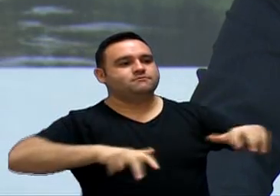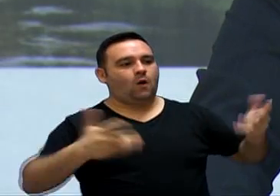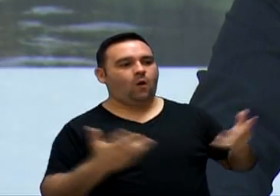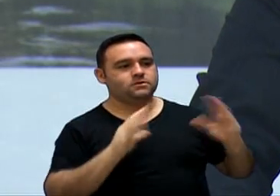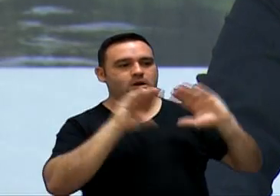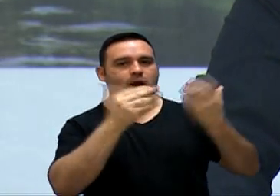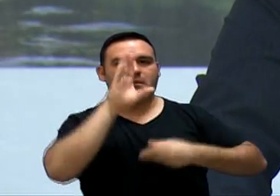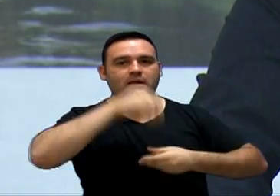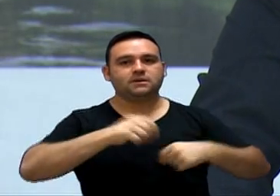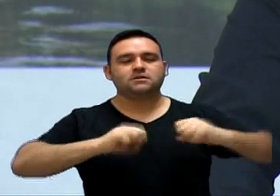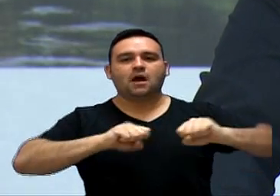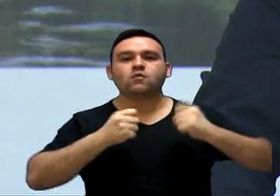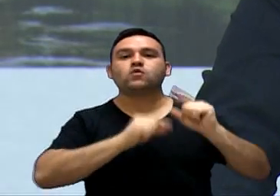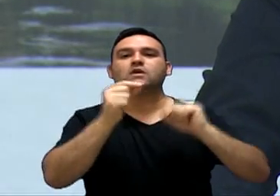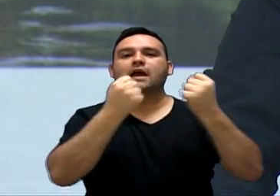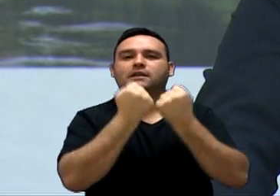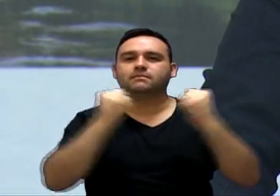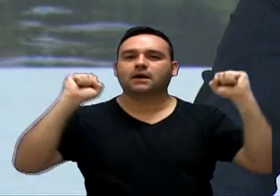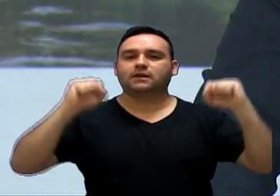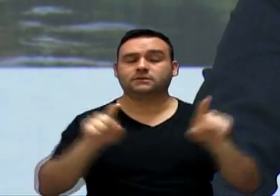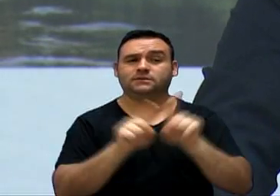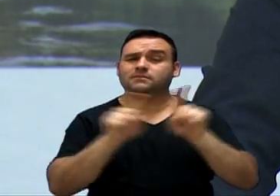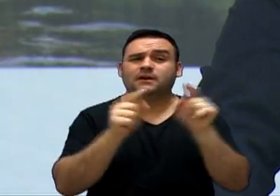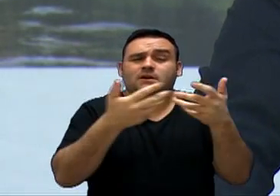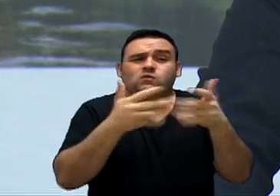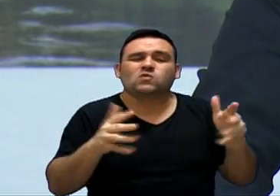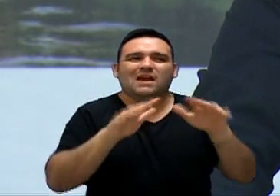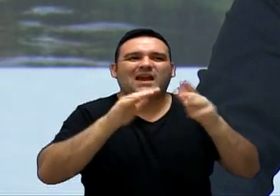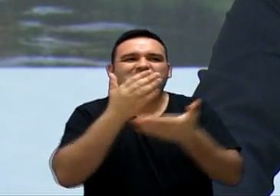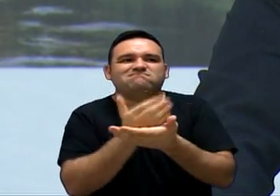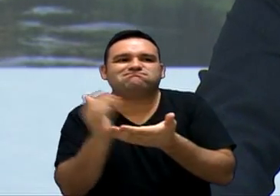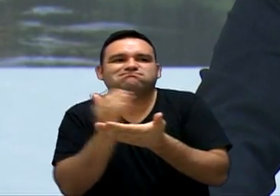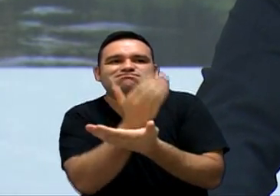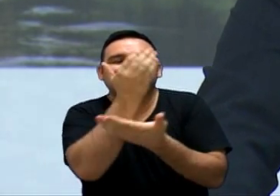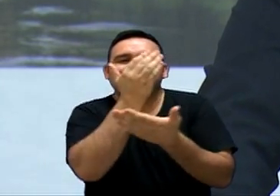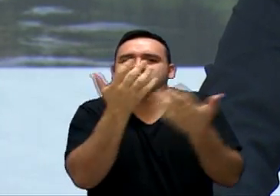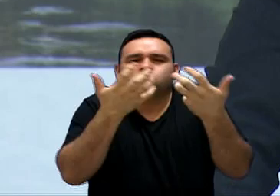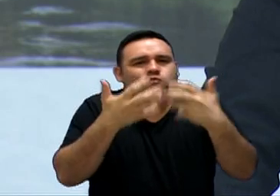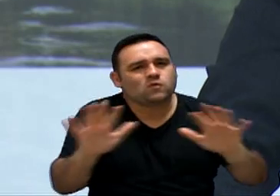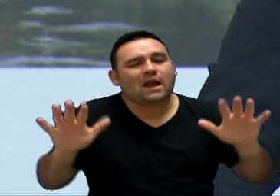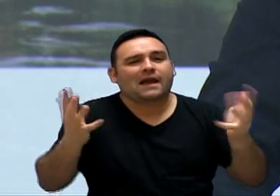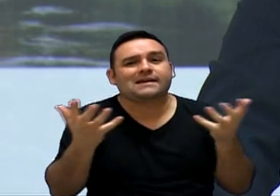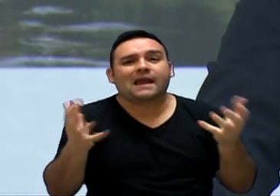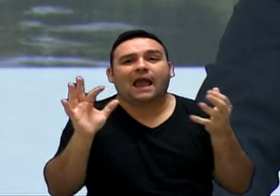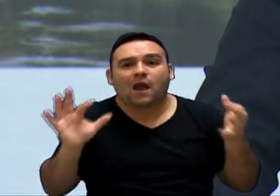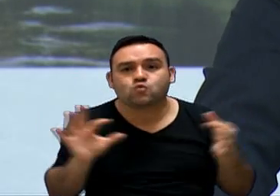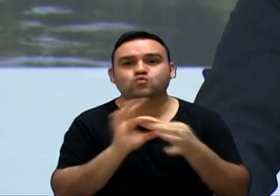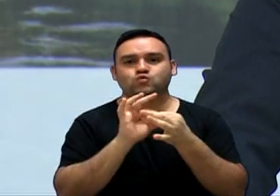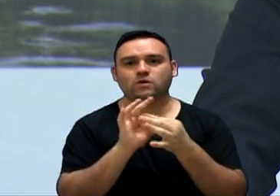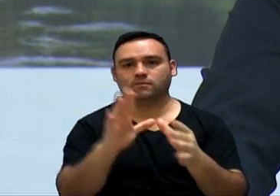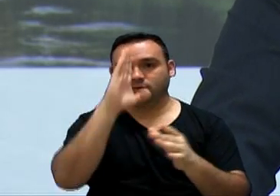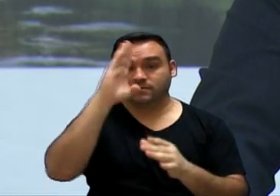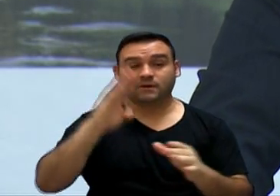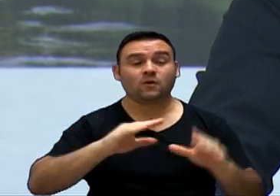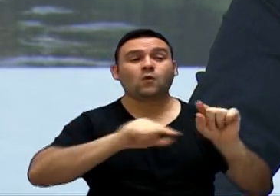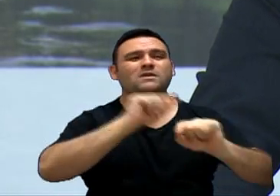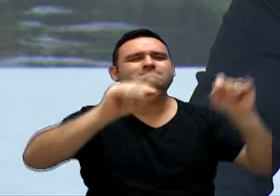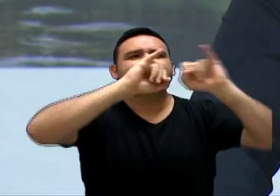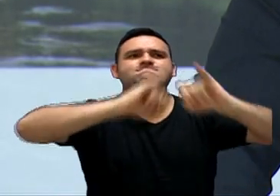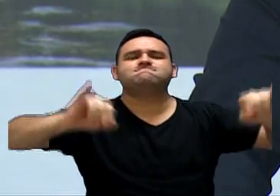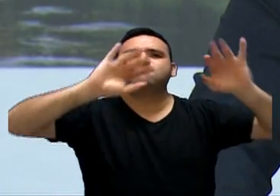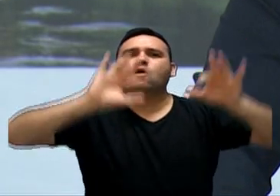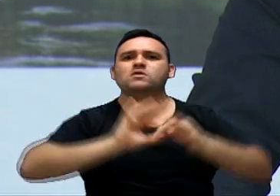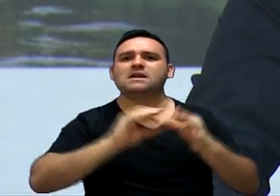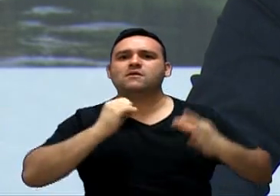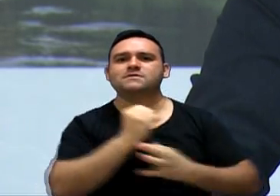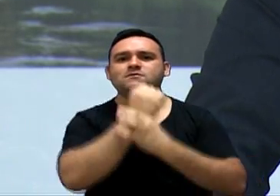hoje, que lutam por liberdade, que não querem a separação dos nossos povos, que querem a união, que pregam a união, a